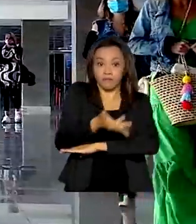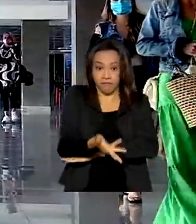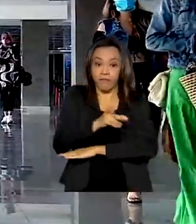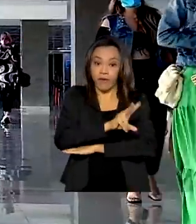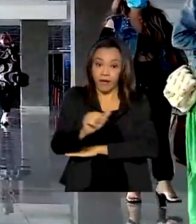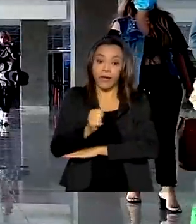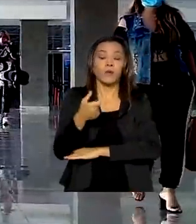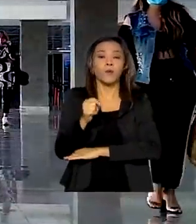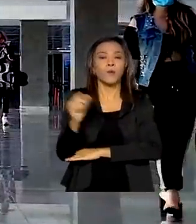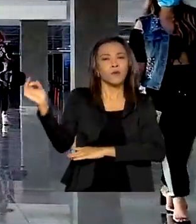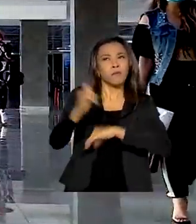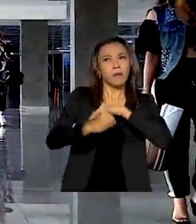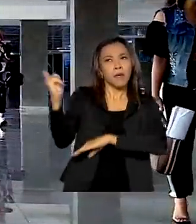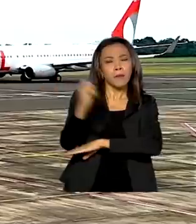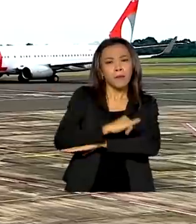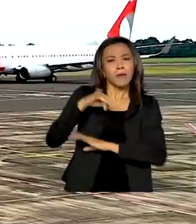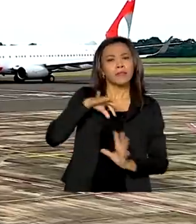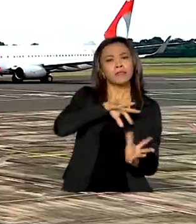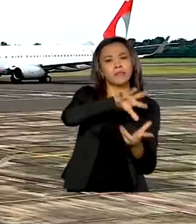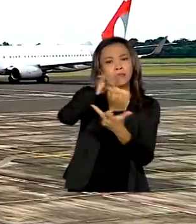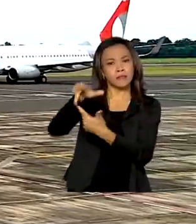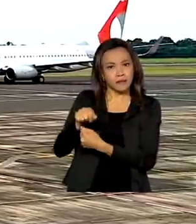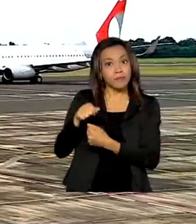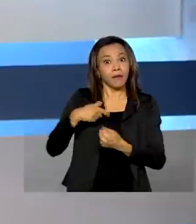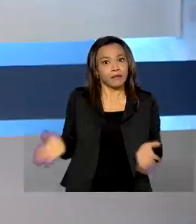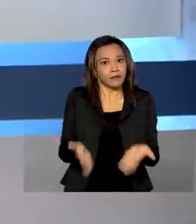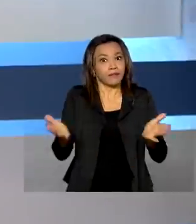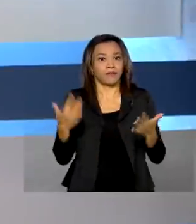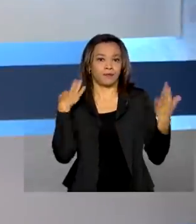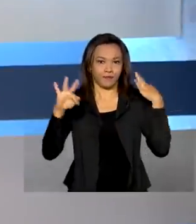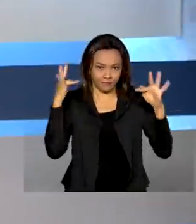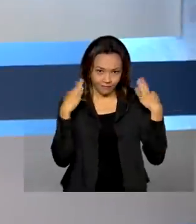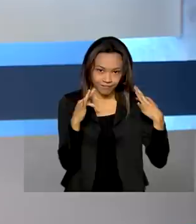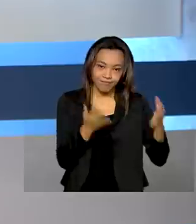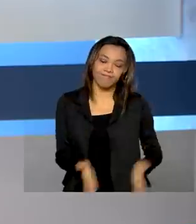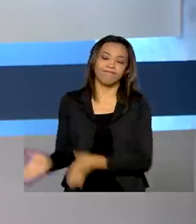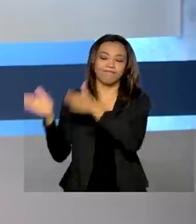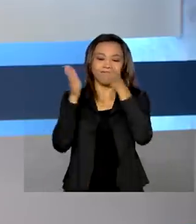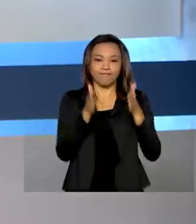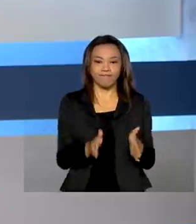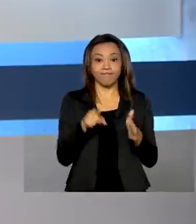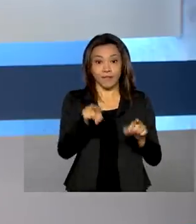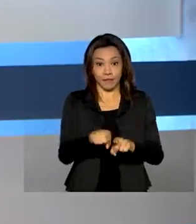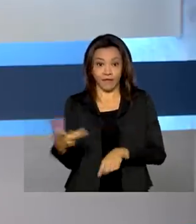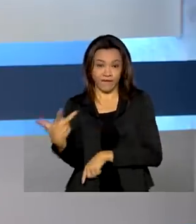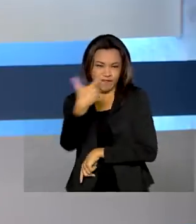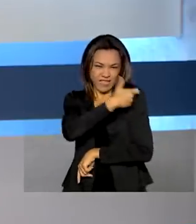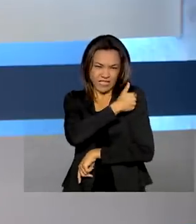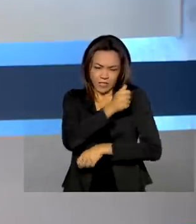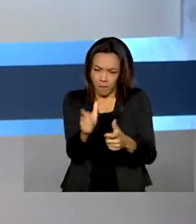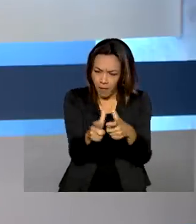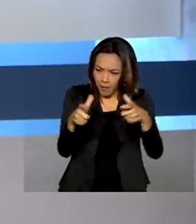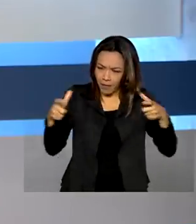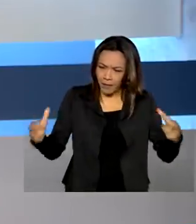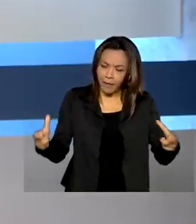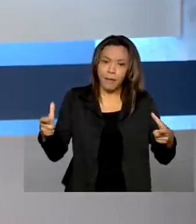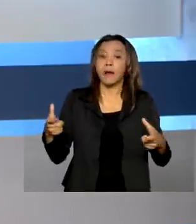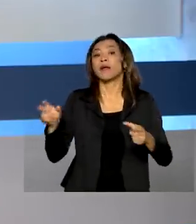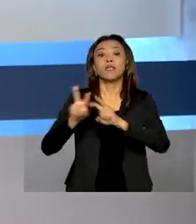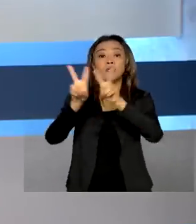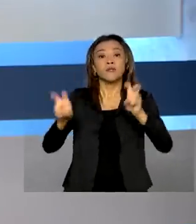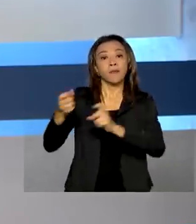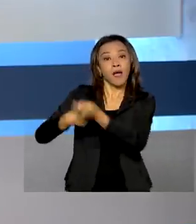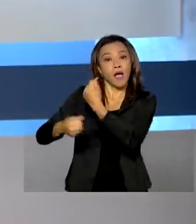deve receber voos internacionais e incentivar o turismo e veja também vacinação em massa e agenda Econômica